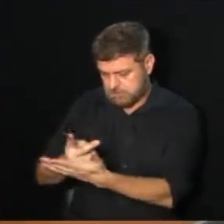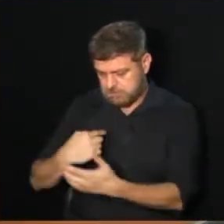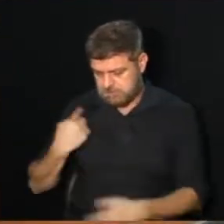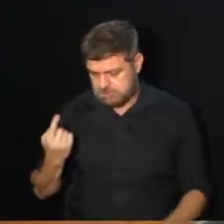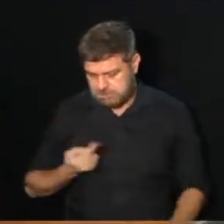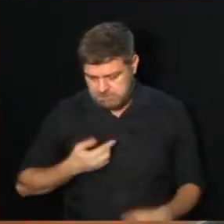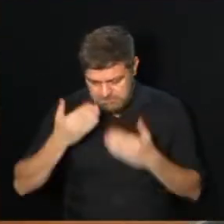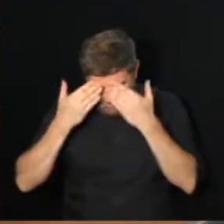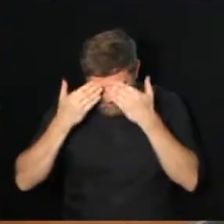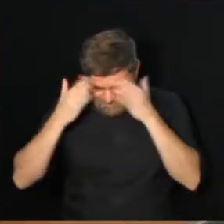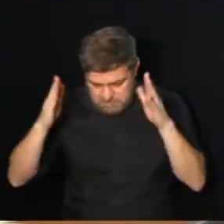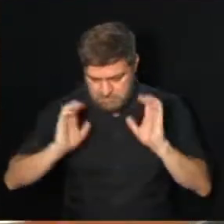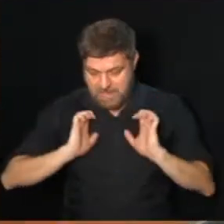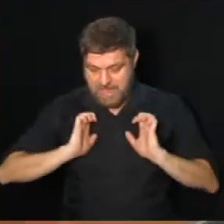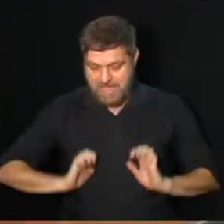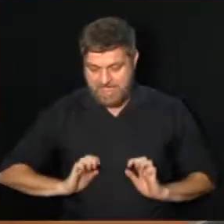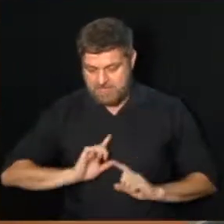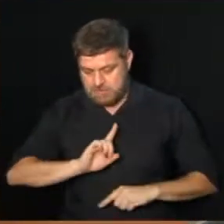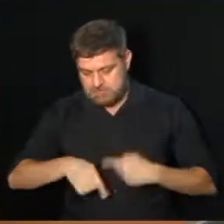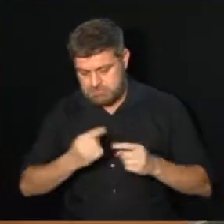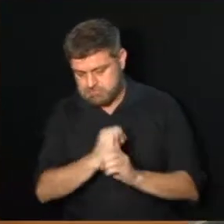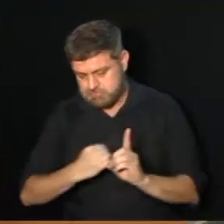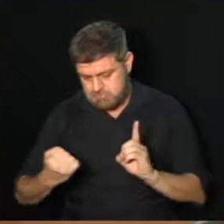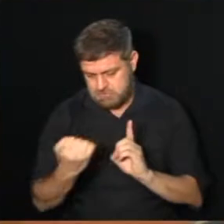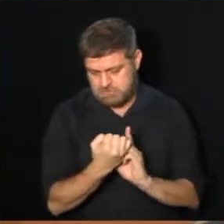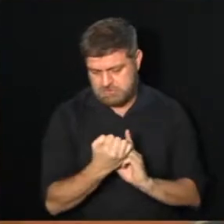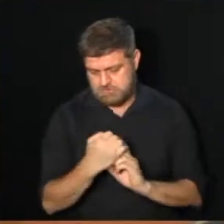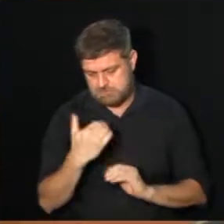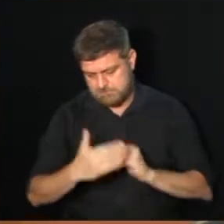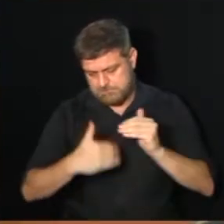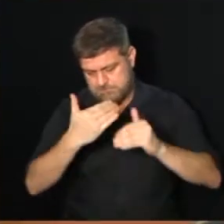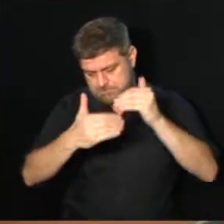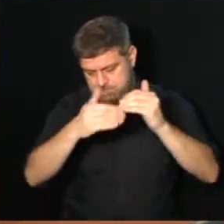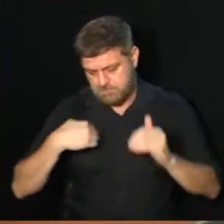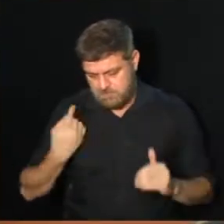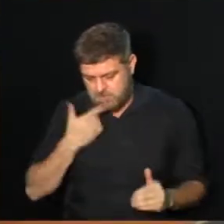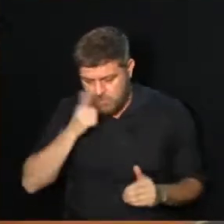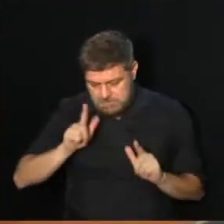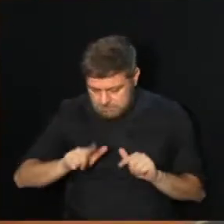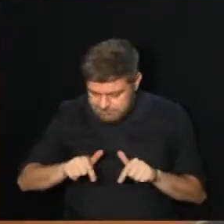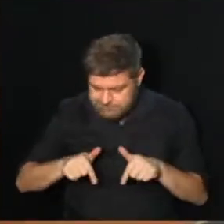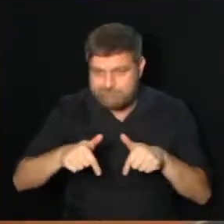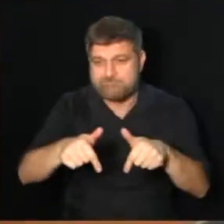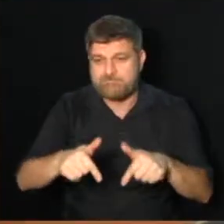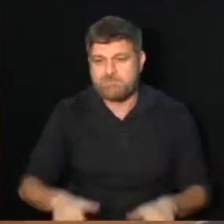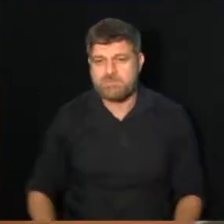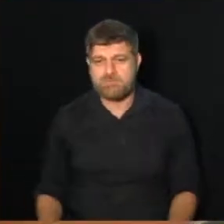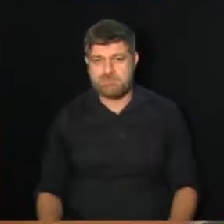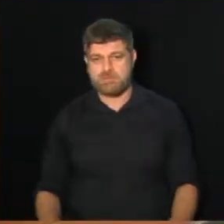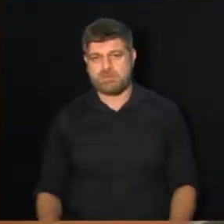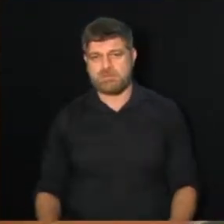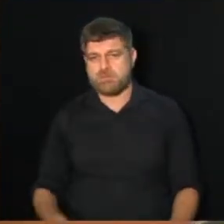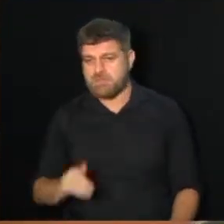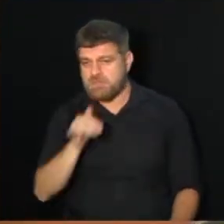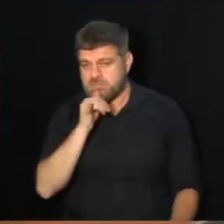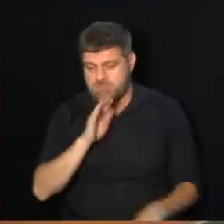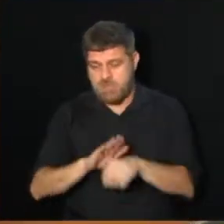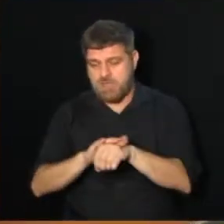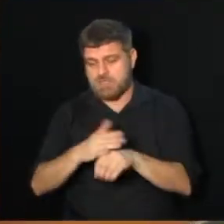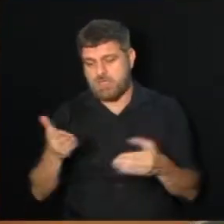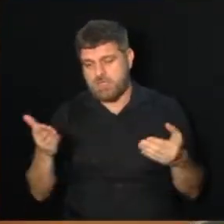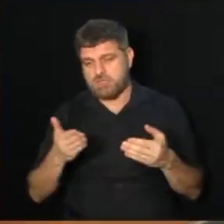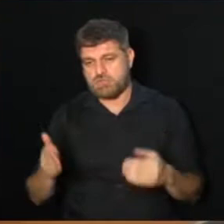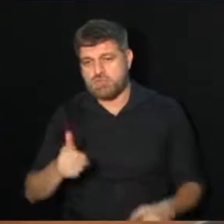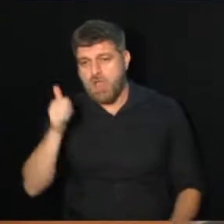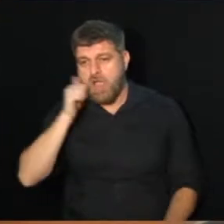evoluir no sentido moral da nossa sociedade e avançar. Para que casos como o que aconteceu essa noite aqui na cidade de